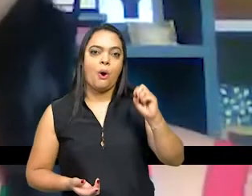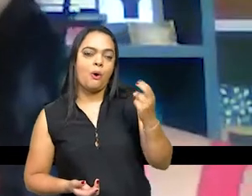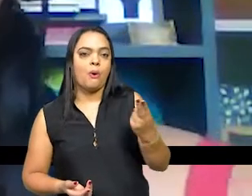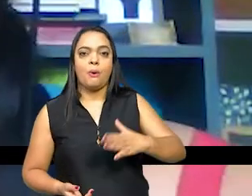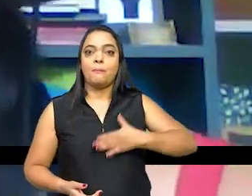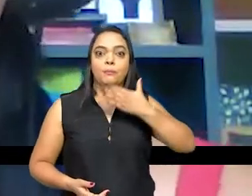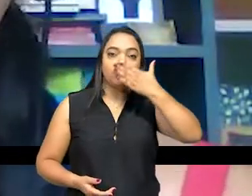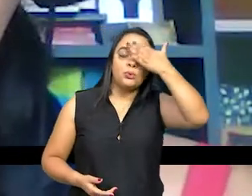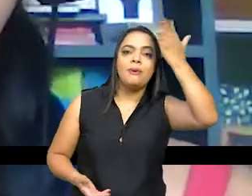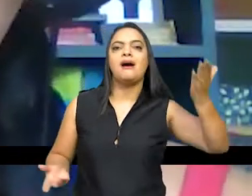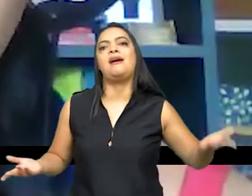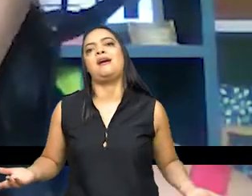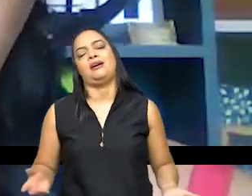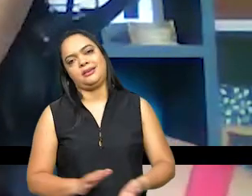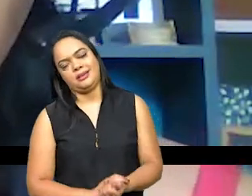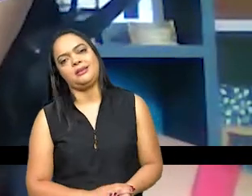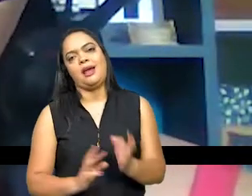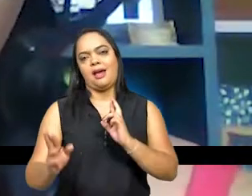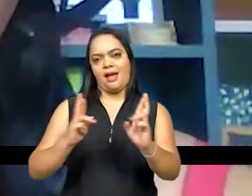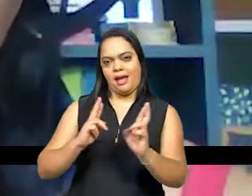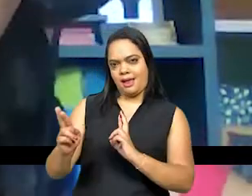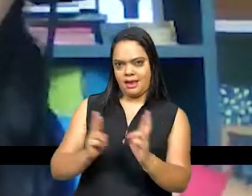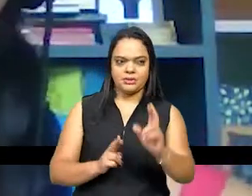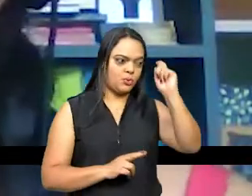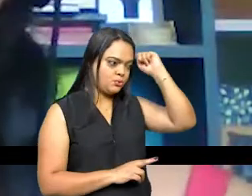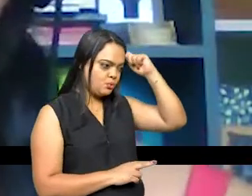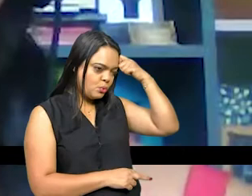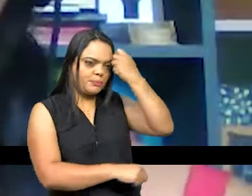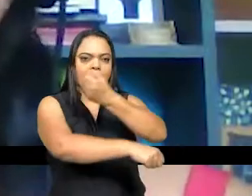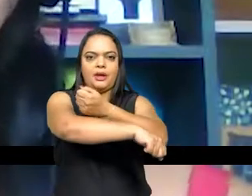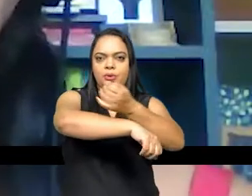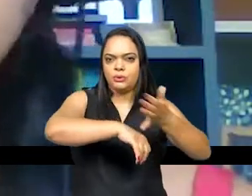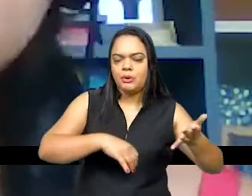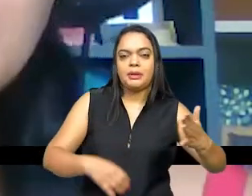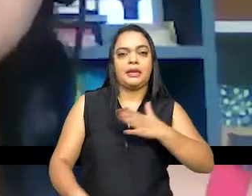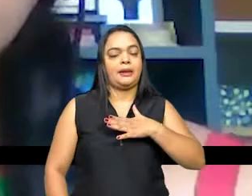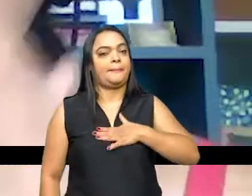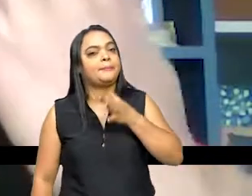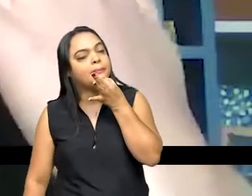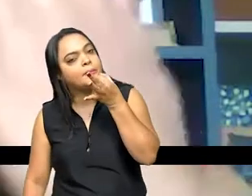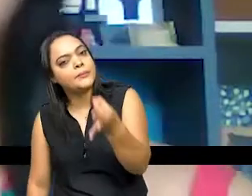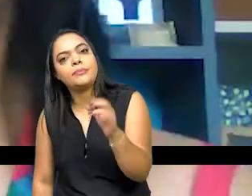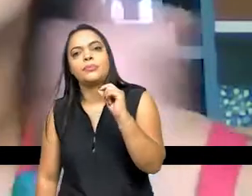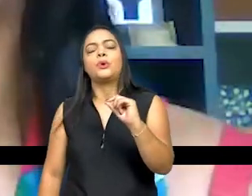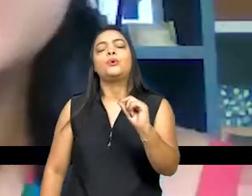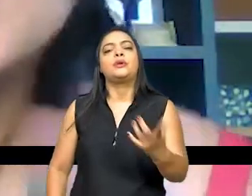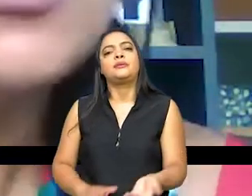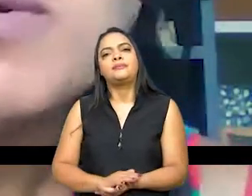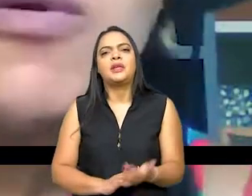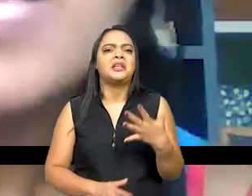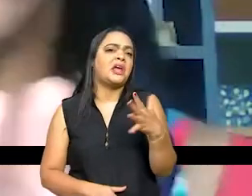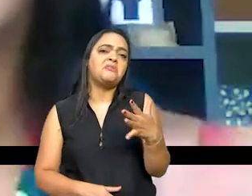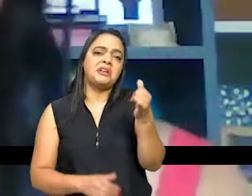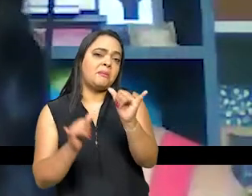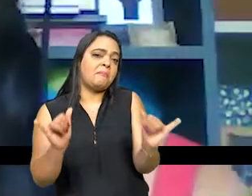gente traz para pensar a relação negro e branco, mas essa, para mim, né, particularmente, talvez esteja falando